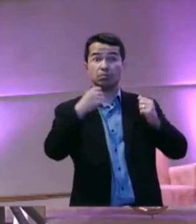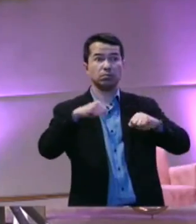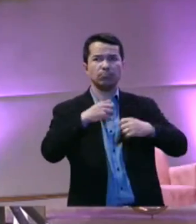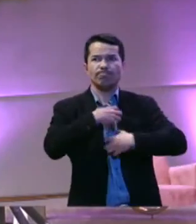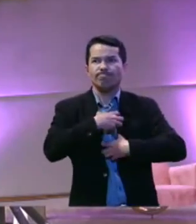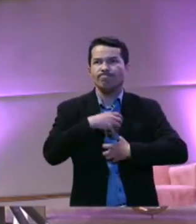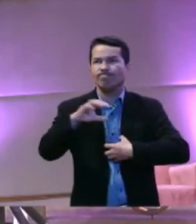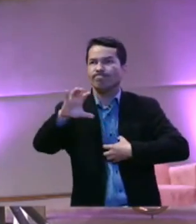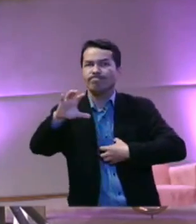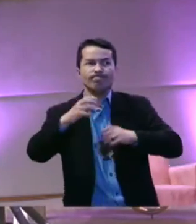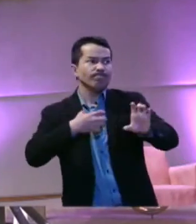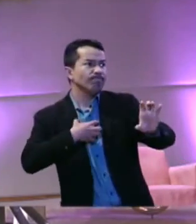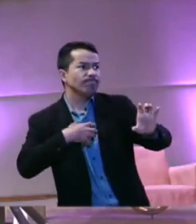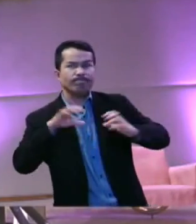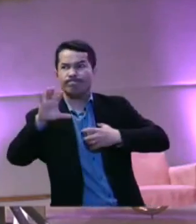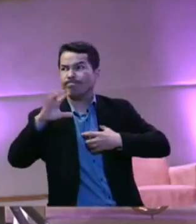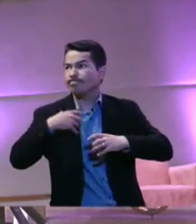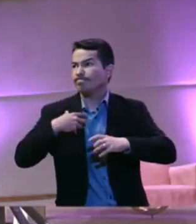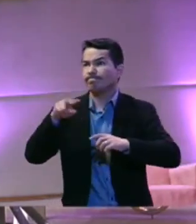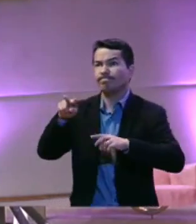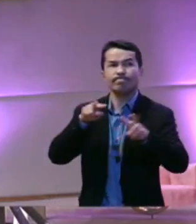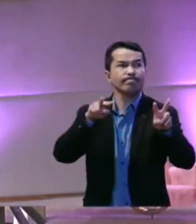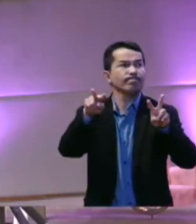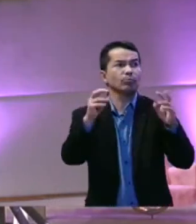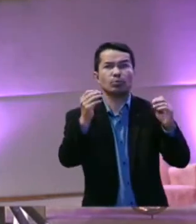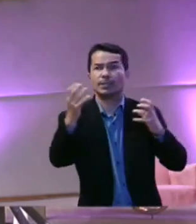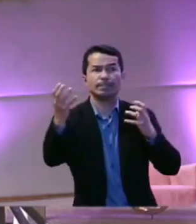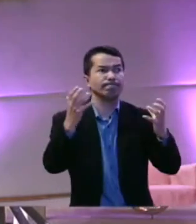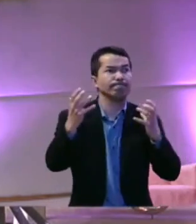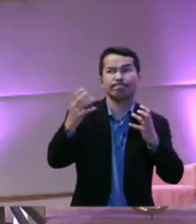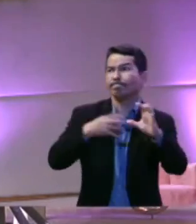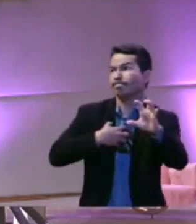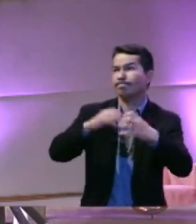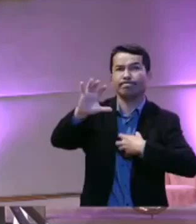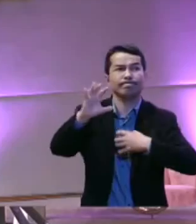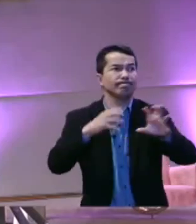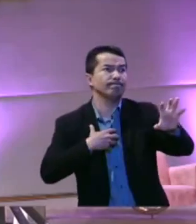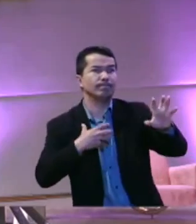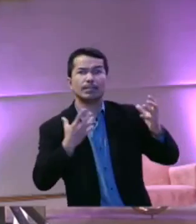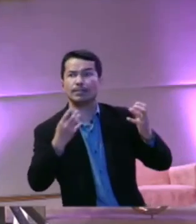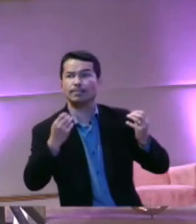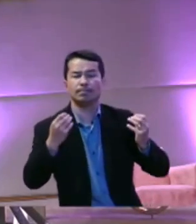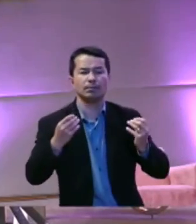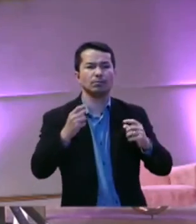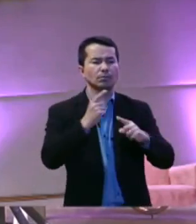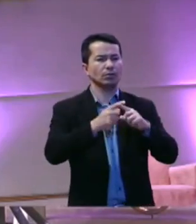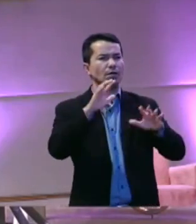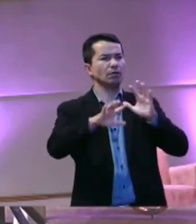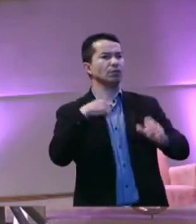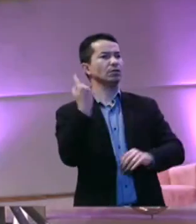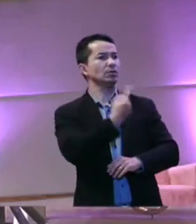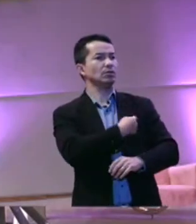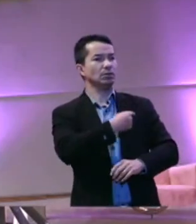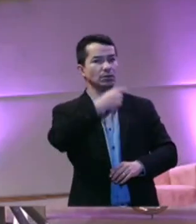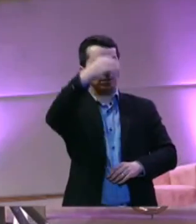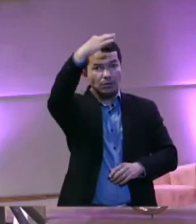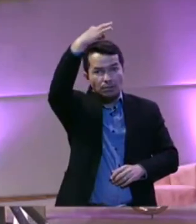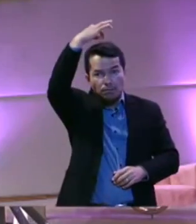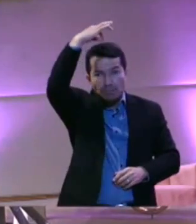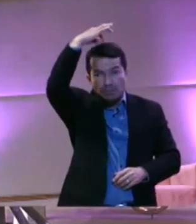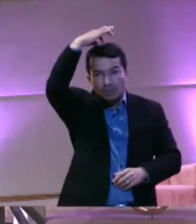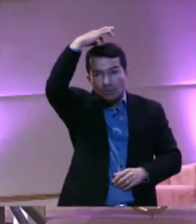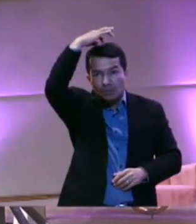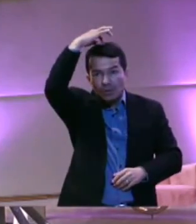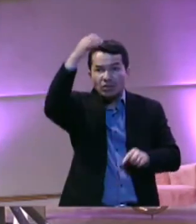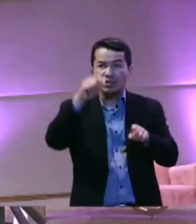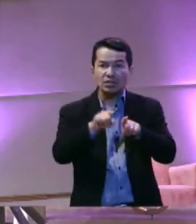nosso século, principalmente falando como a parte espiritual da igreja, a nossa